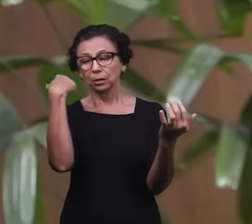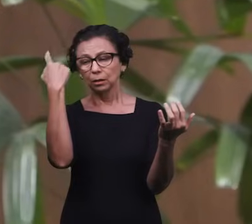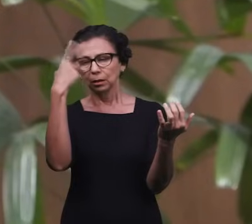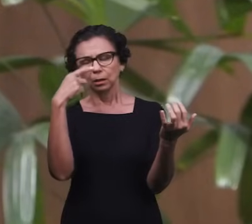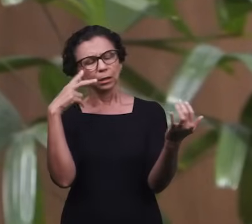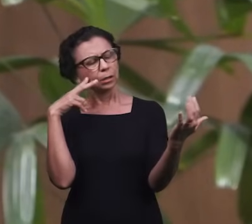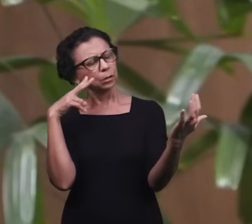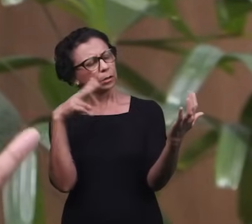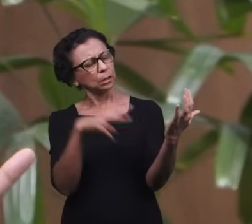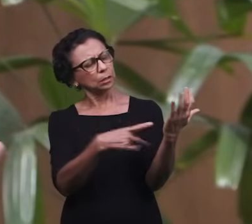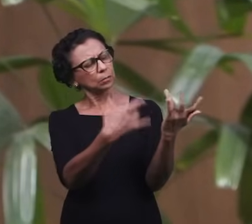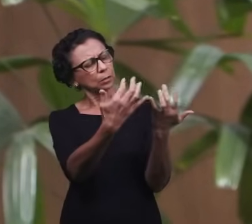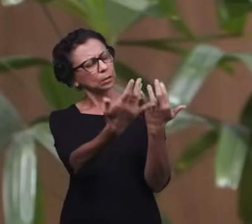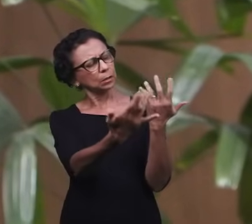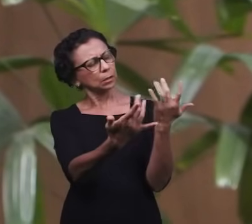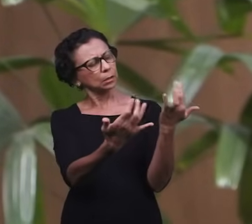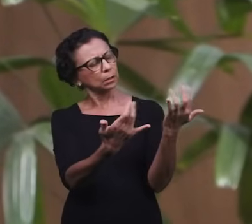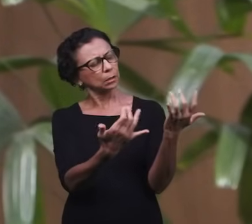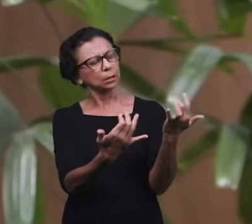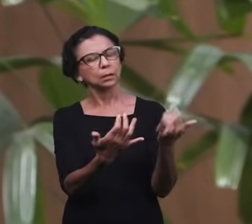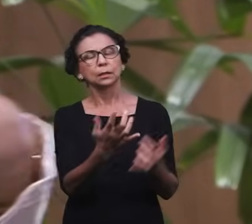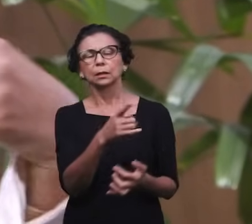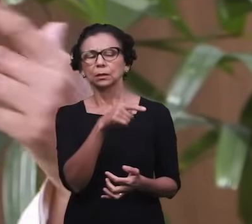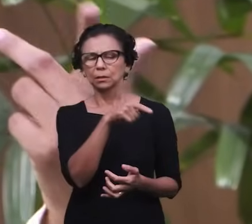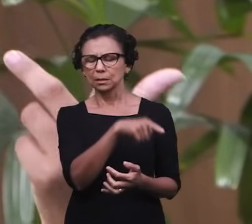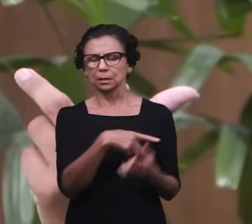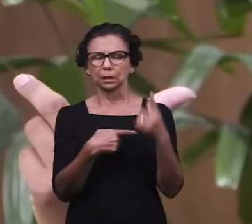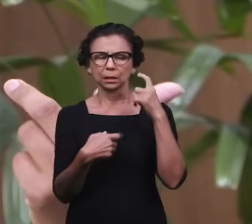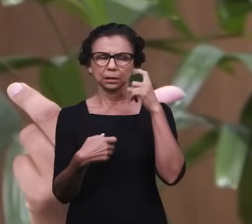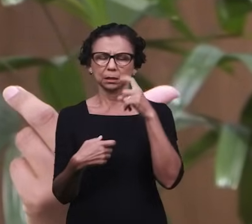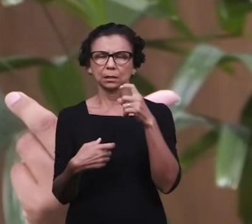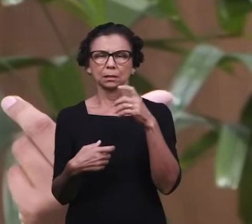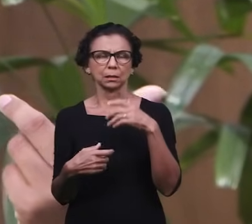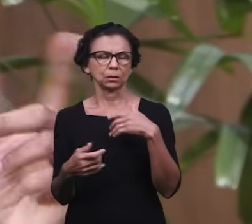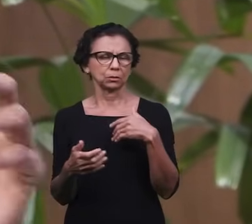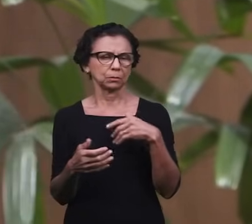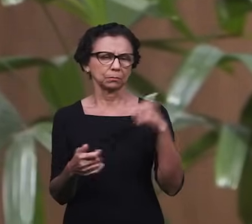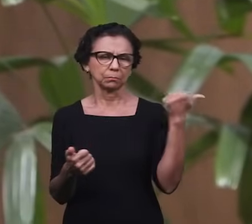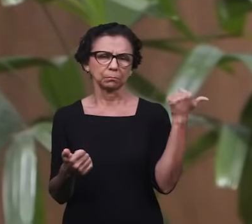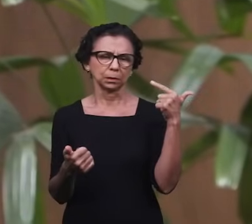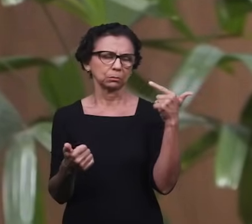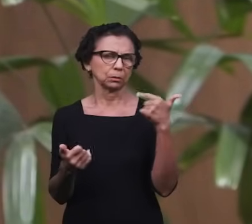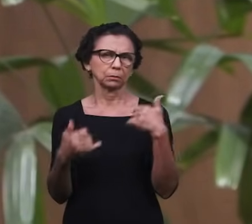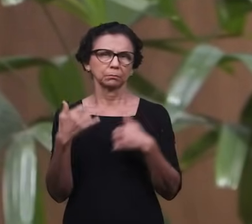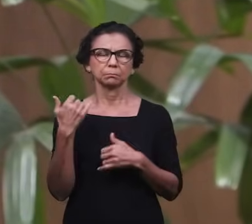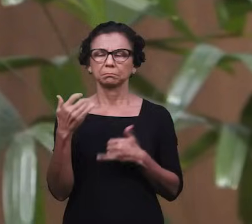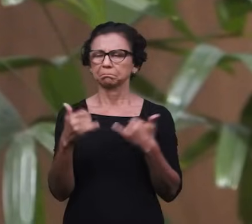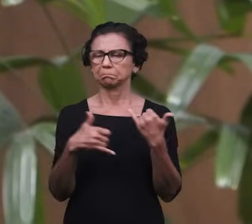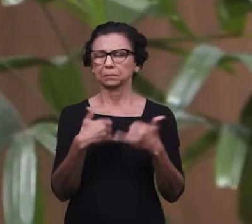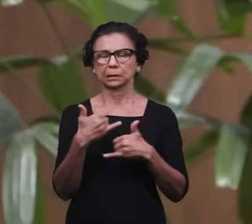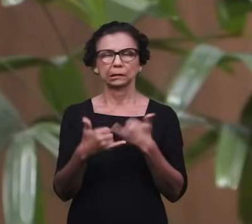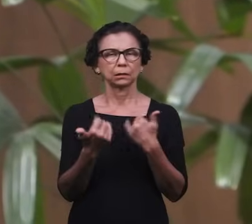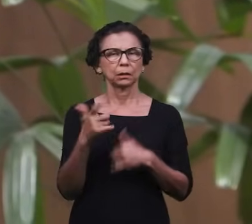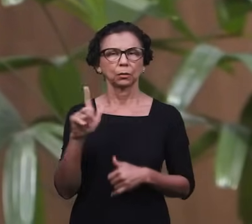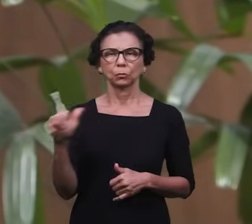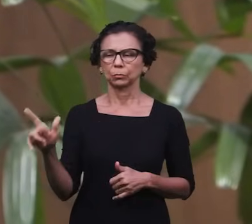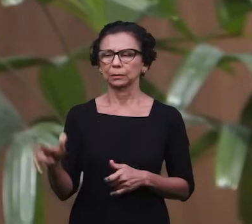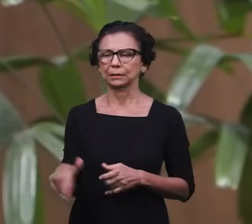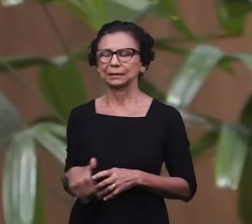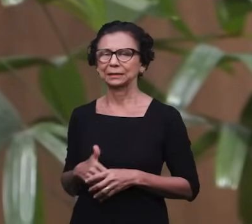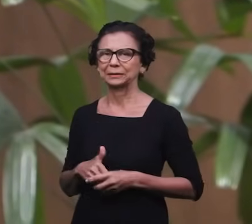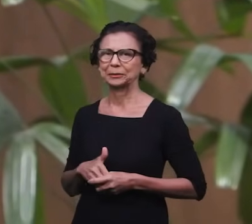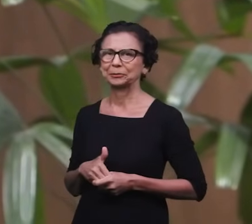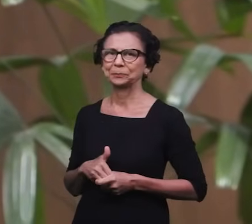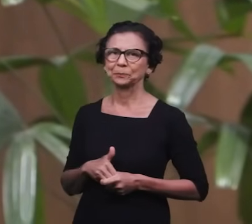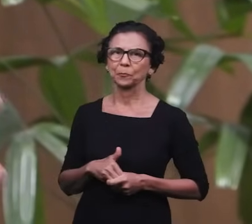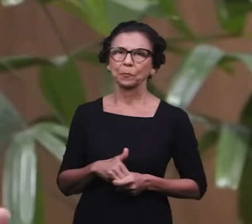vão brincar, vão mudar. Não, aquilo ali é mais interessante do que qualquer outro estímulo. E é interessante que quando